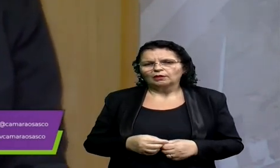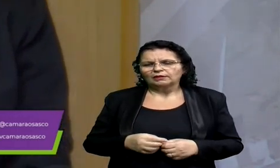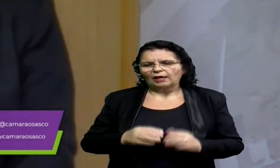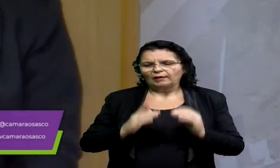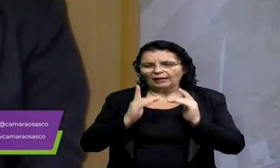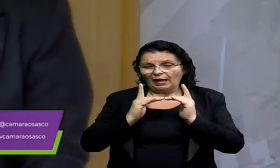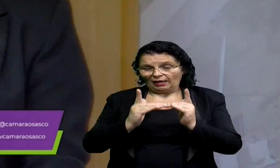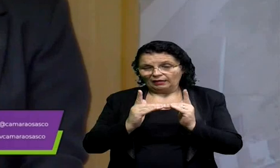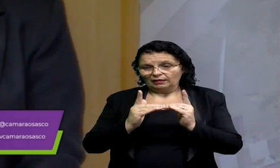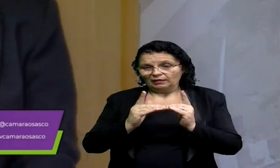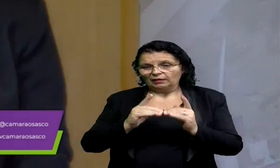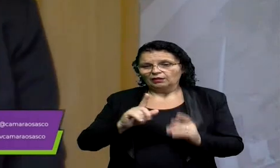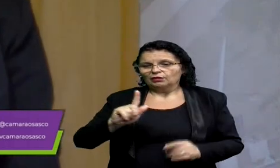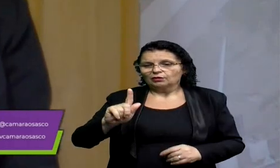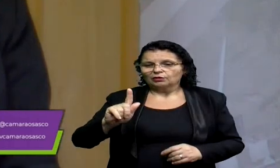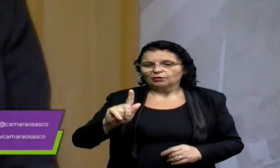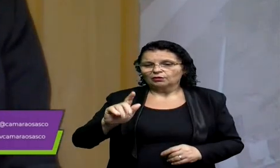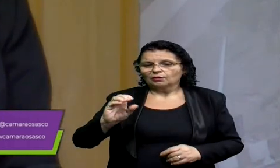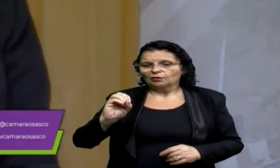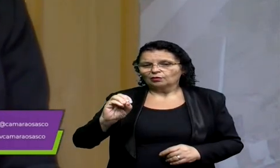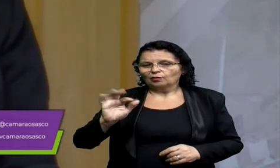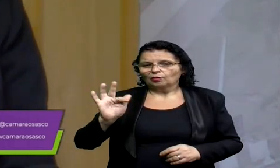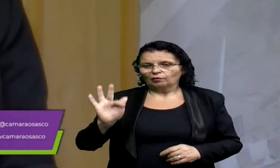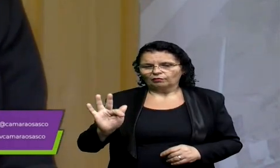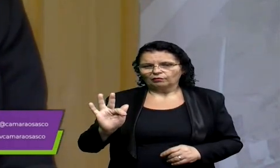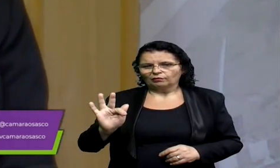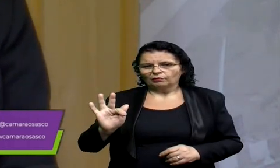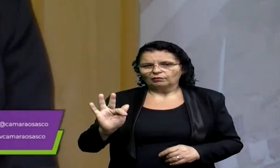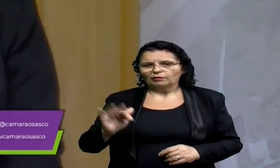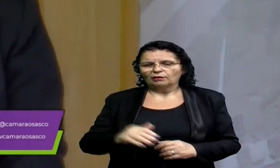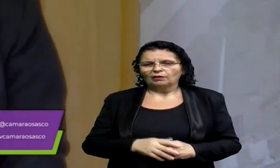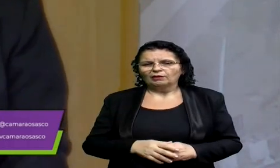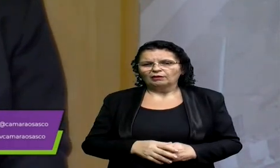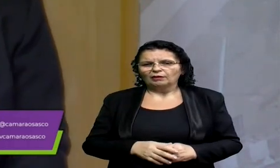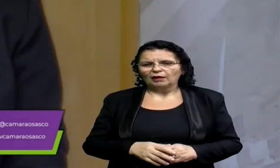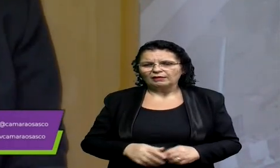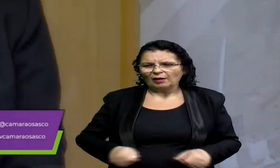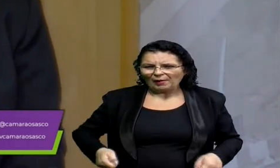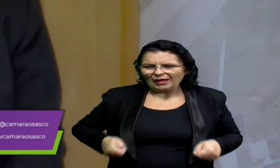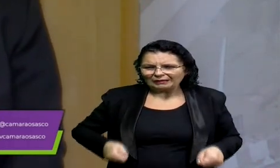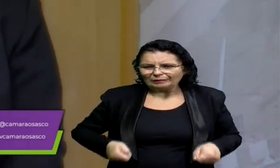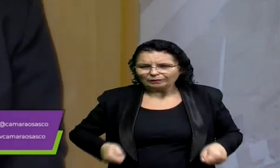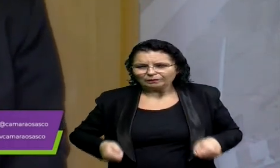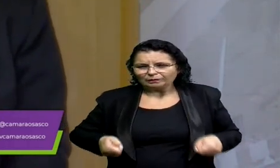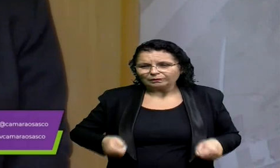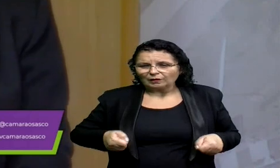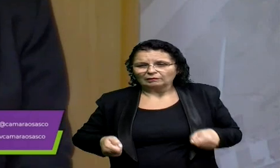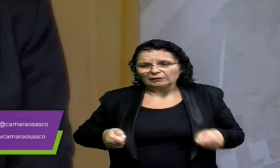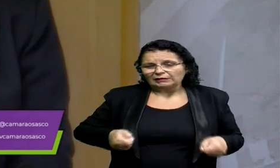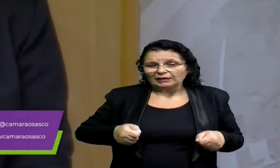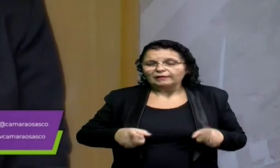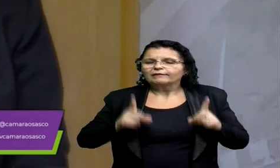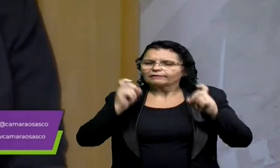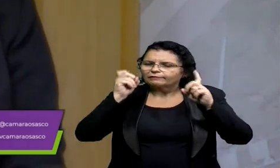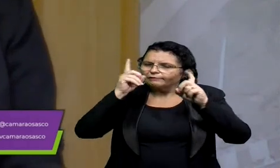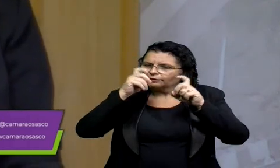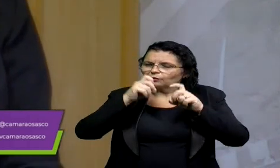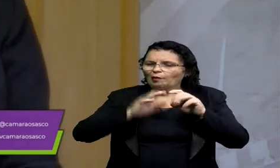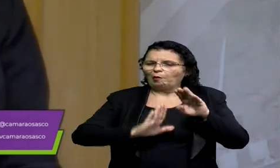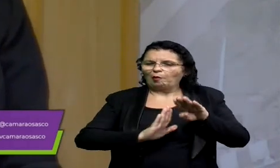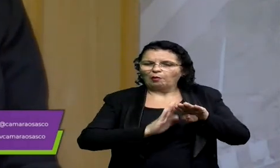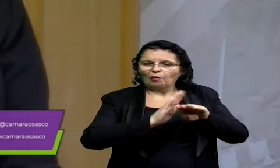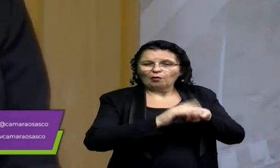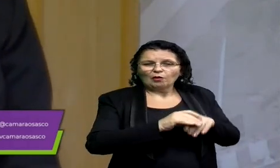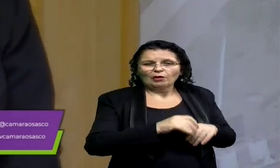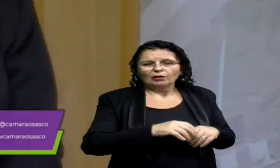os nossos carros para levar o caixão eh Vereador gancino eles são manuais gente como é dificultoso quando você pega